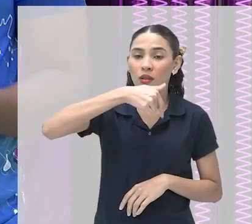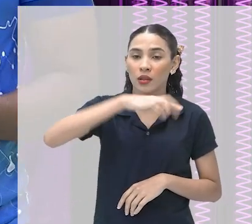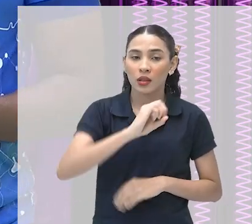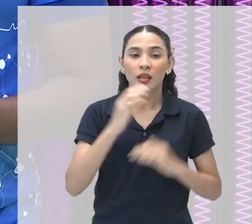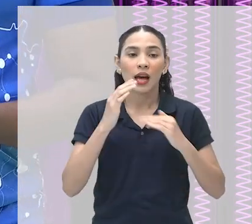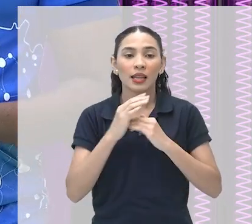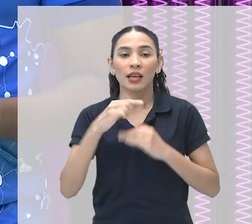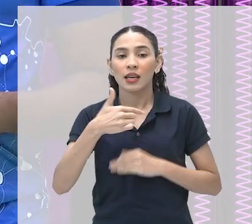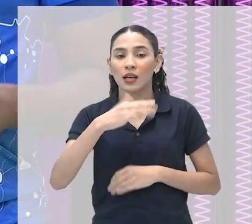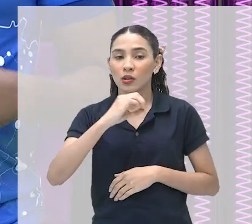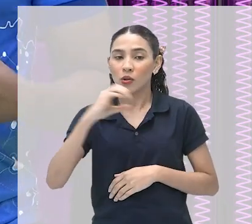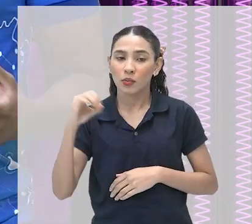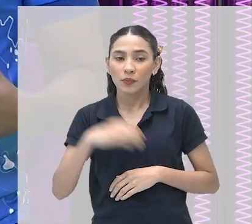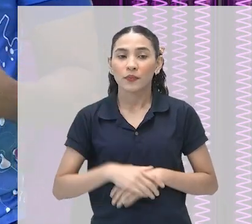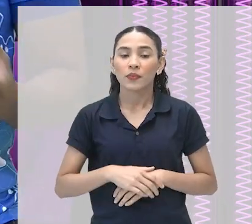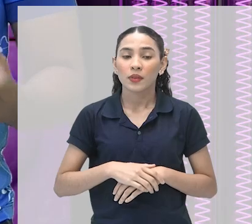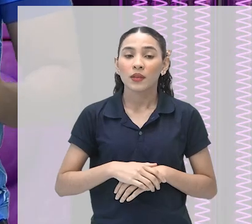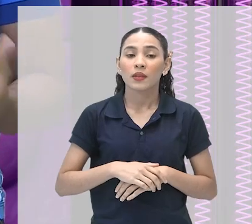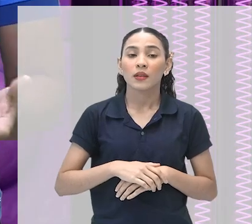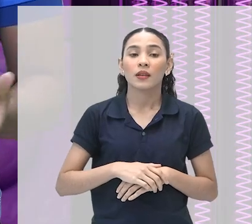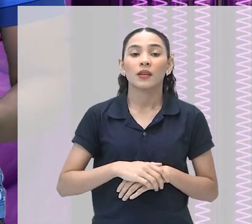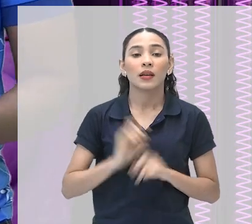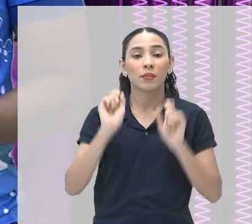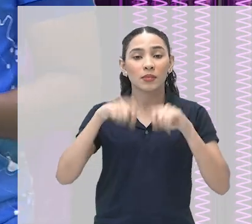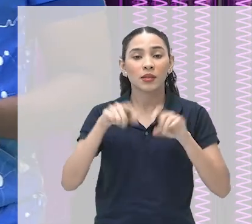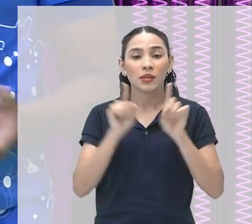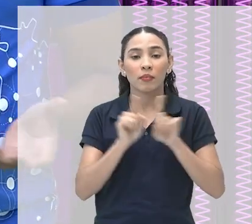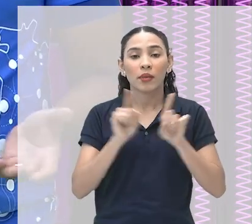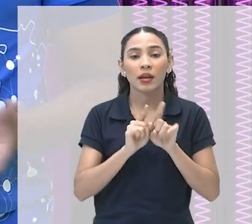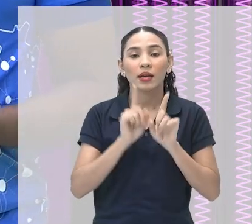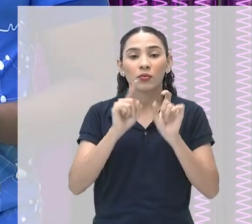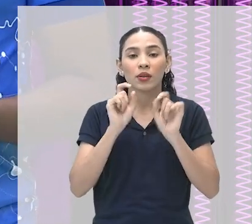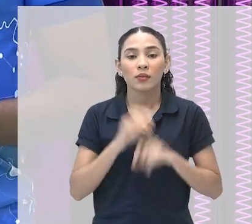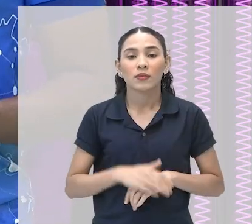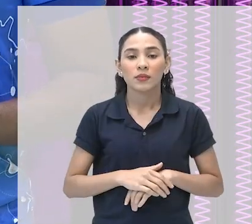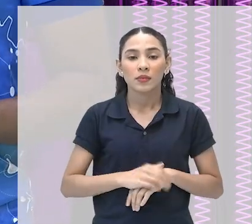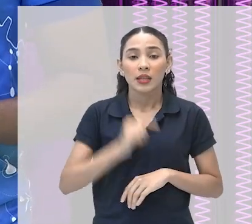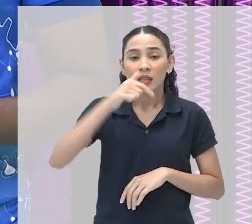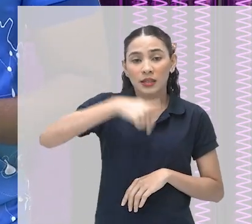1970 a 2000. E a capacidade deles variava entre